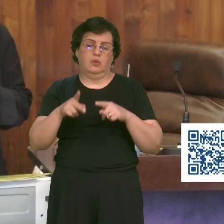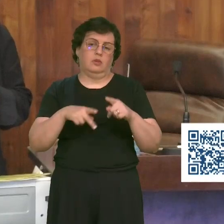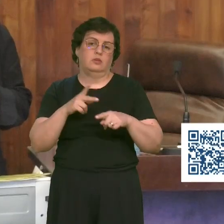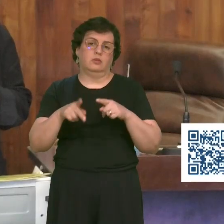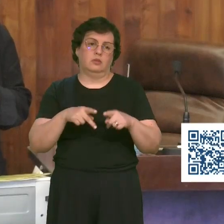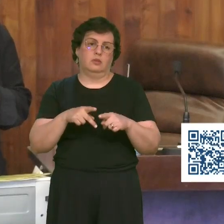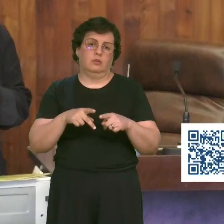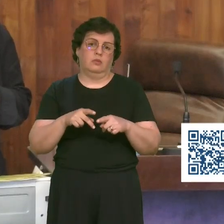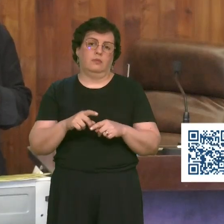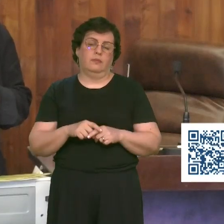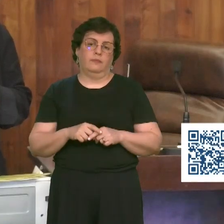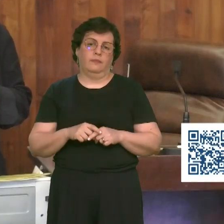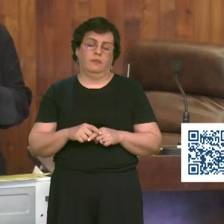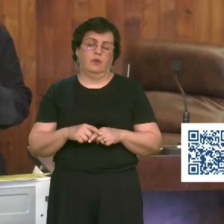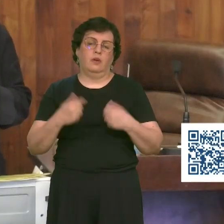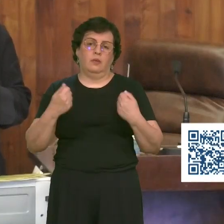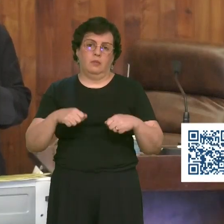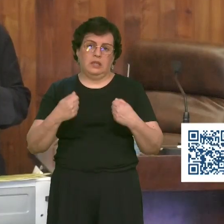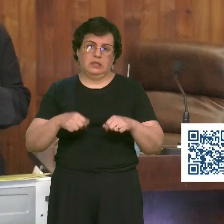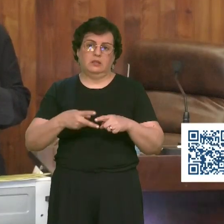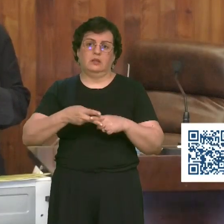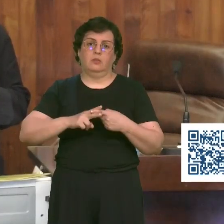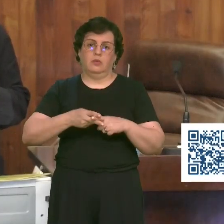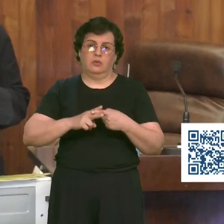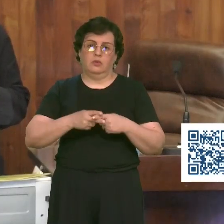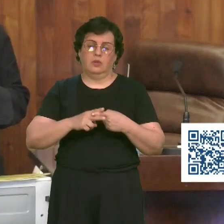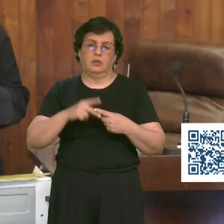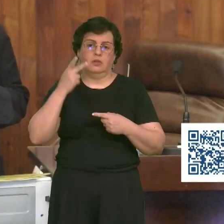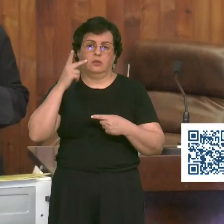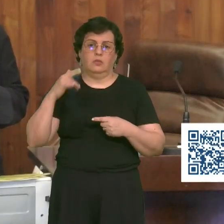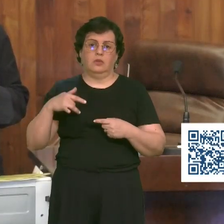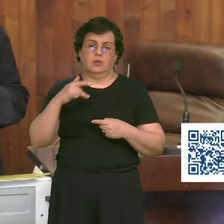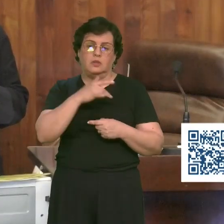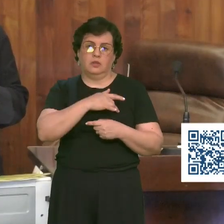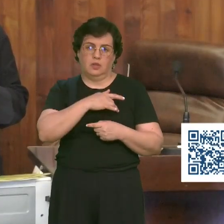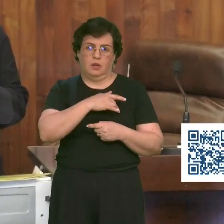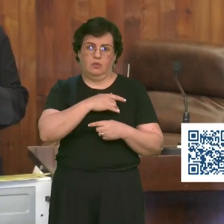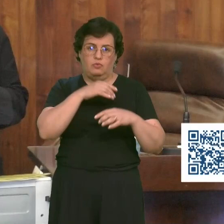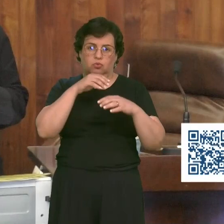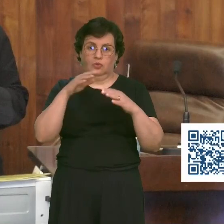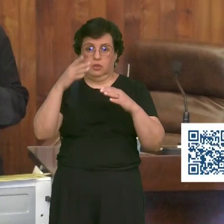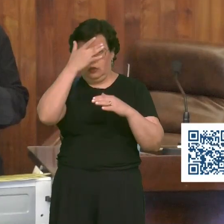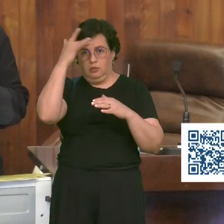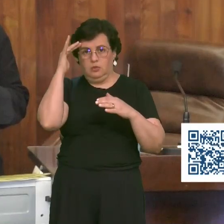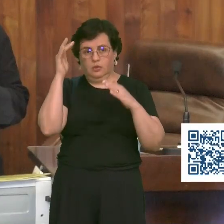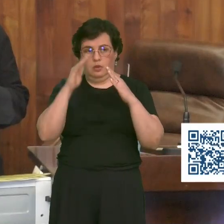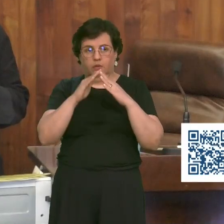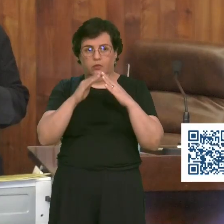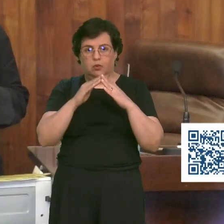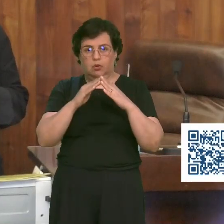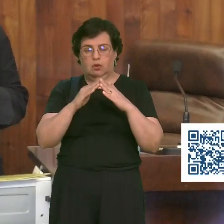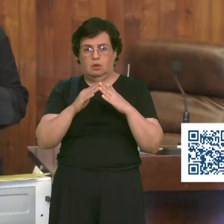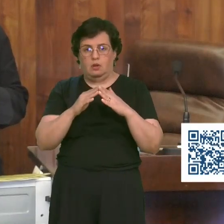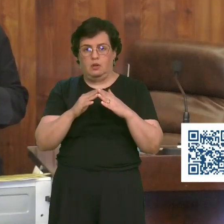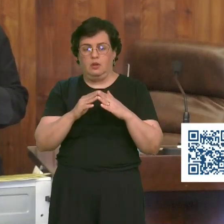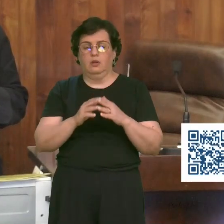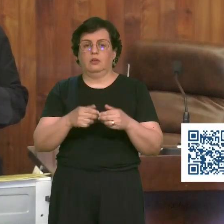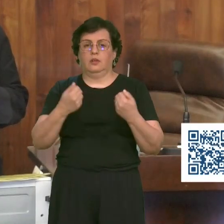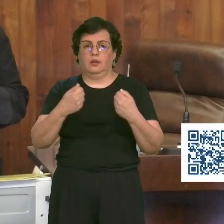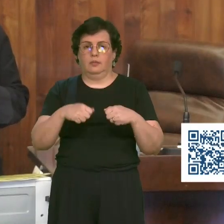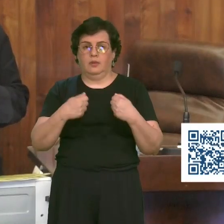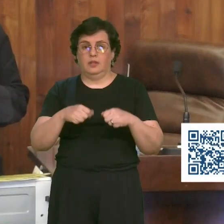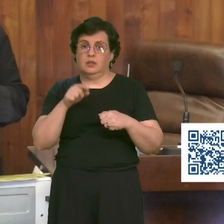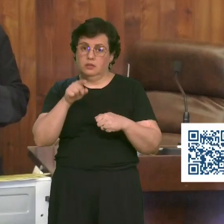potável a população sendo essencial para a manutenção da saúde dos moradores dos distritos os caem muitas vezes dependem dessa fonte para